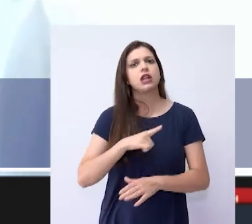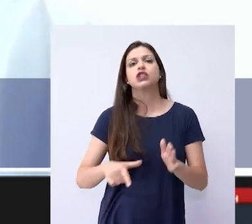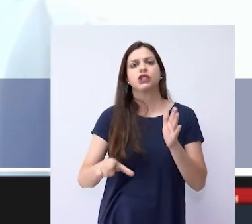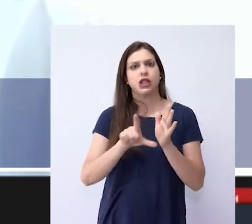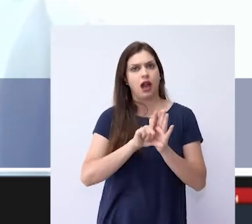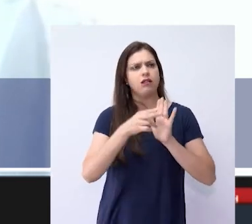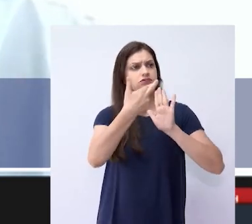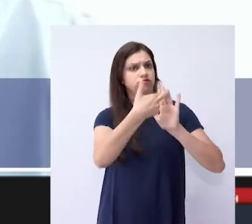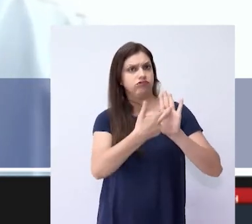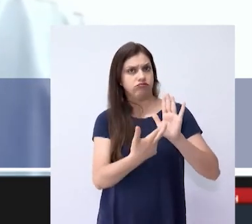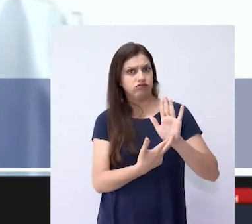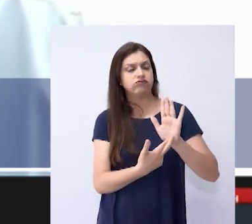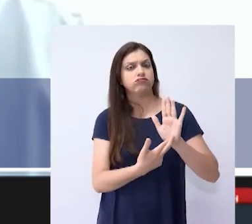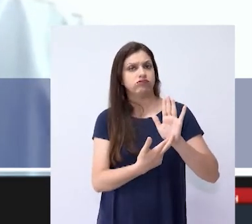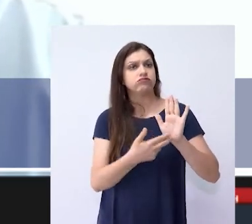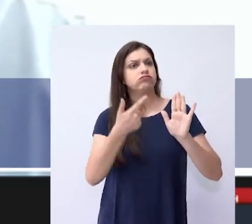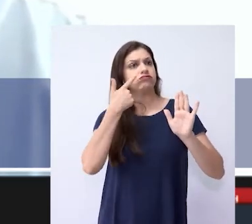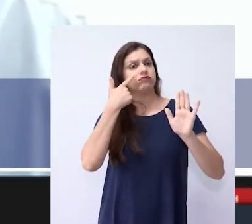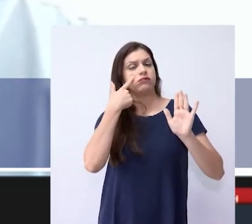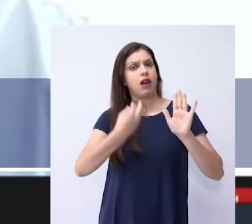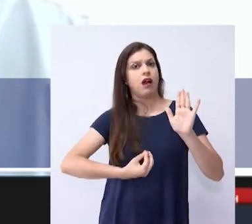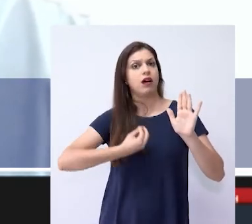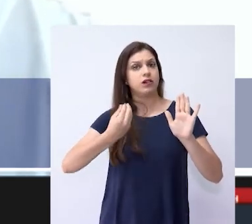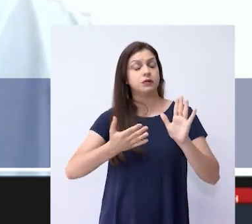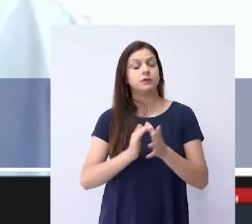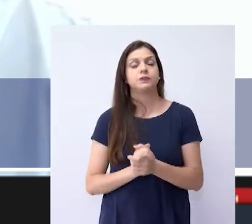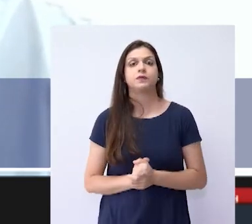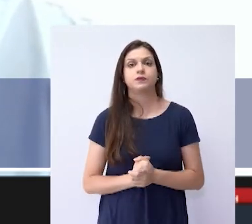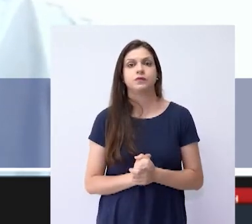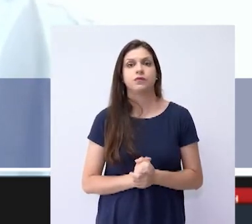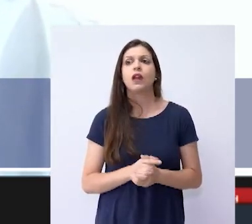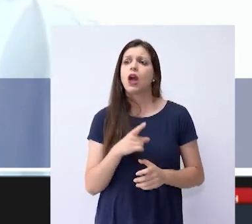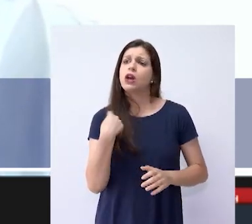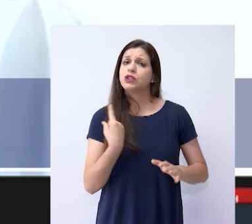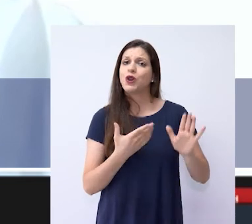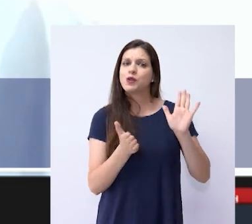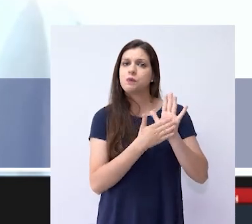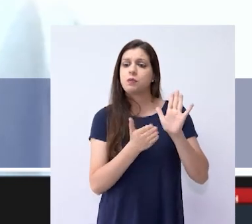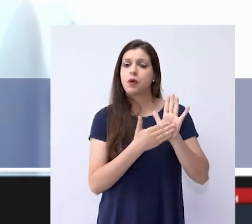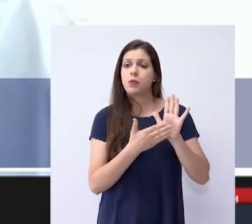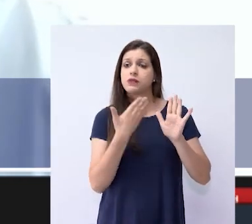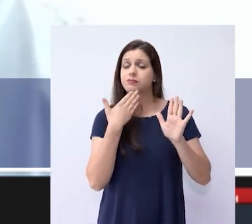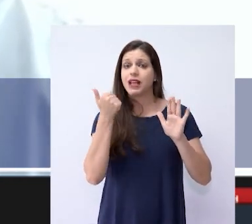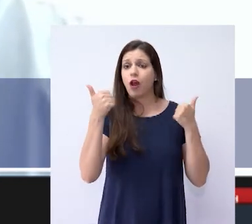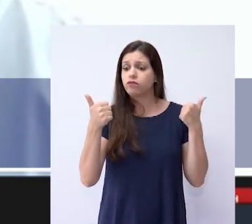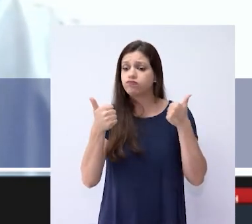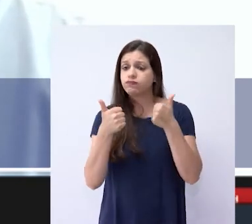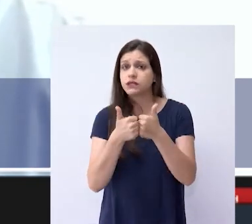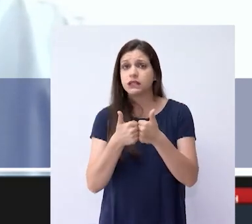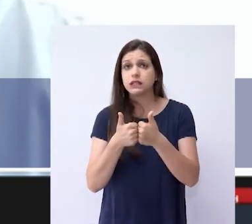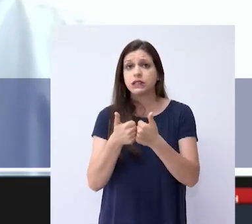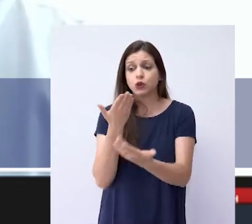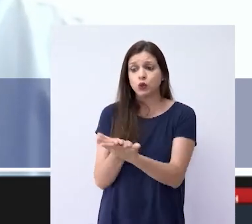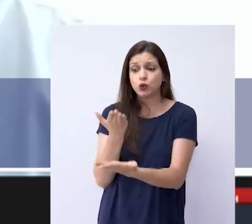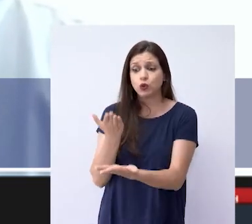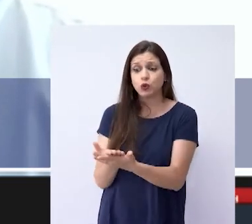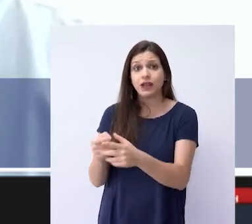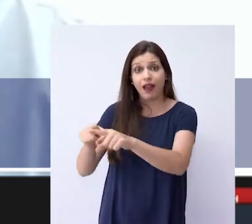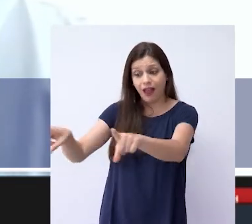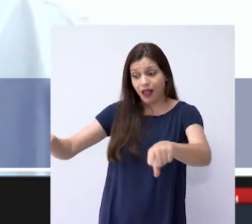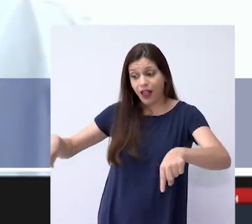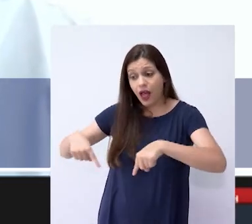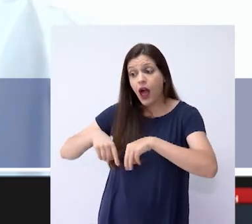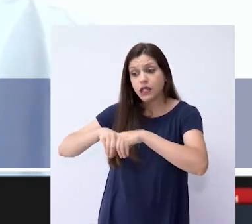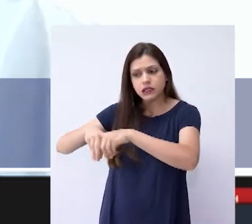prevista no ZE. O que, na verdade, eu entendo que está se propondo, né, aqui é exatamente a gente conseguir fazer uma aproximação maior em cima desse